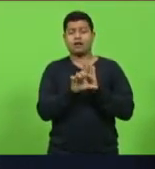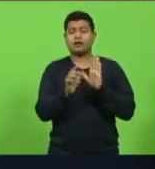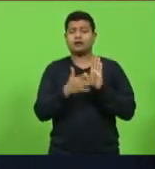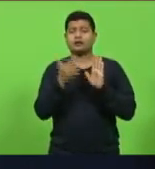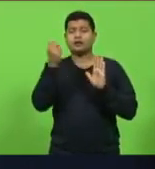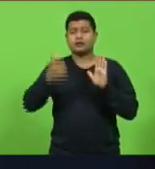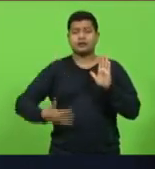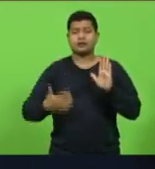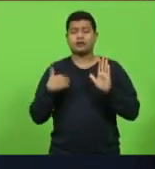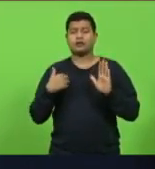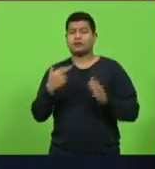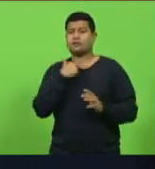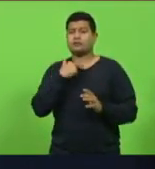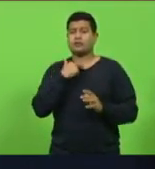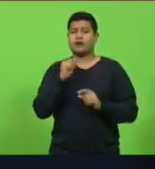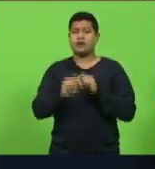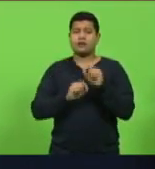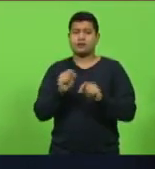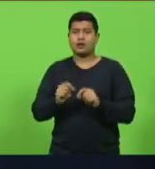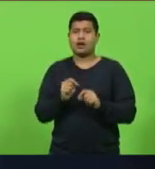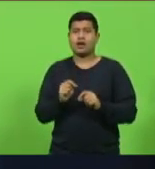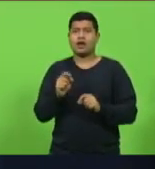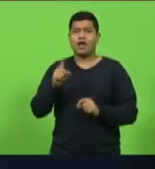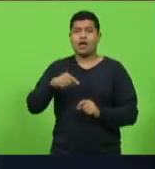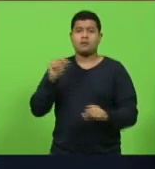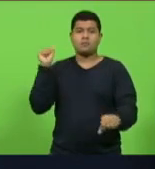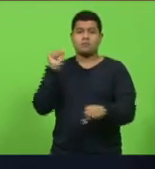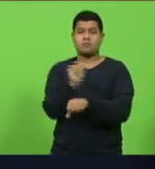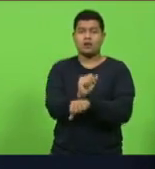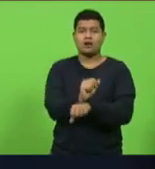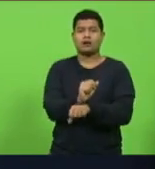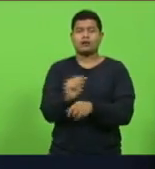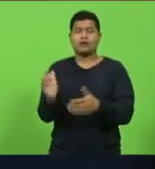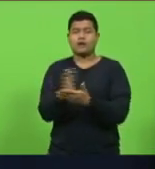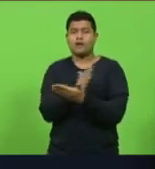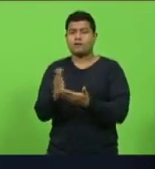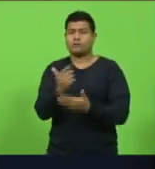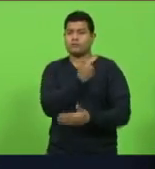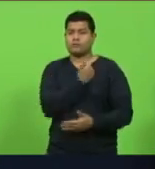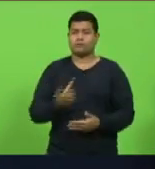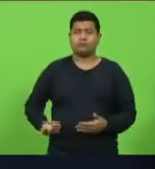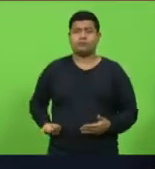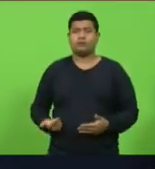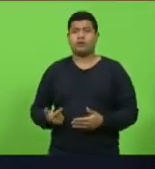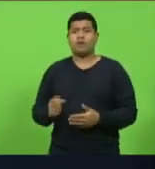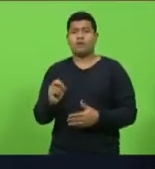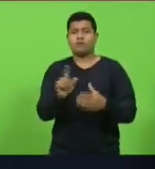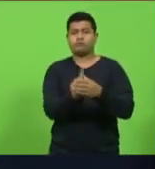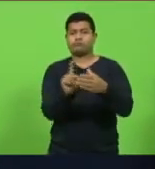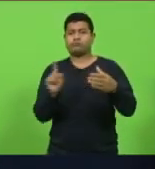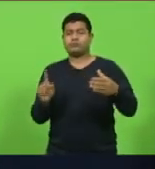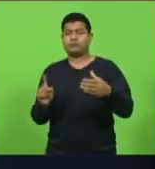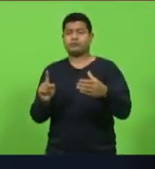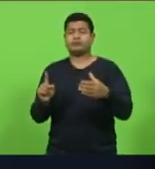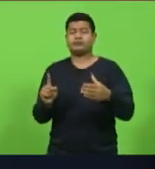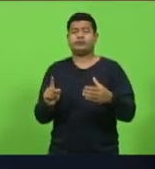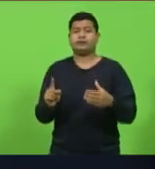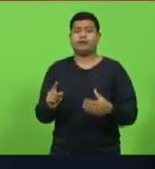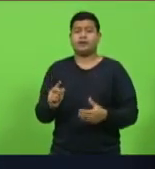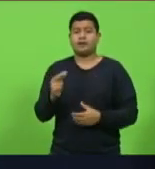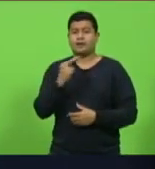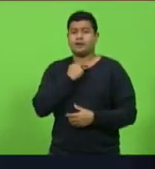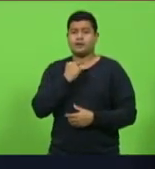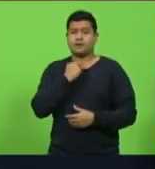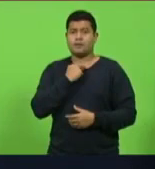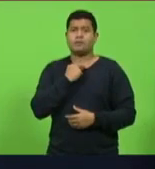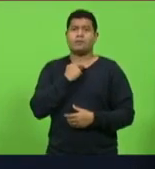reiteradamente para parar de sonancias de governabilidade e o afastamento indiretos não podem